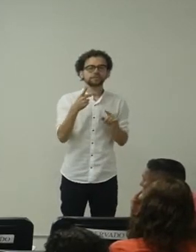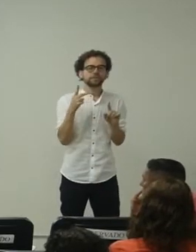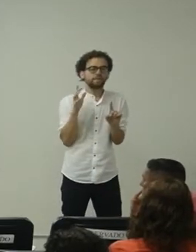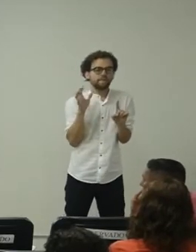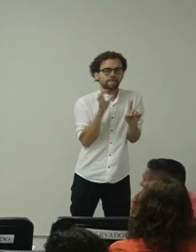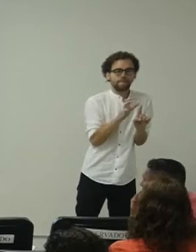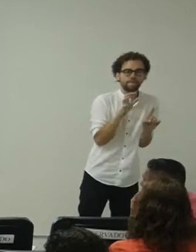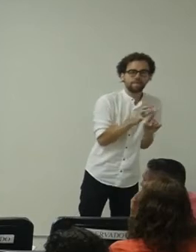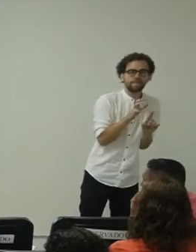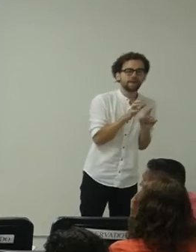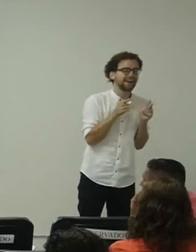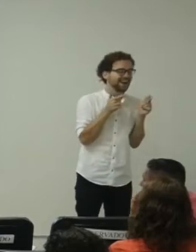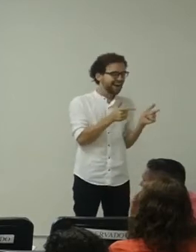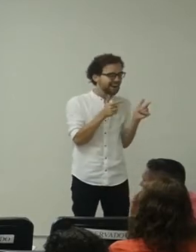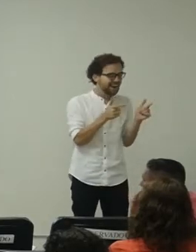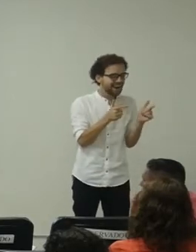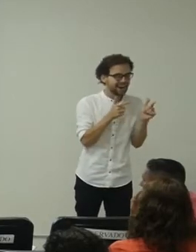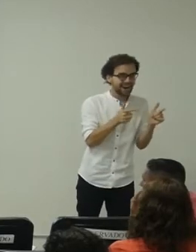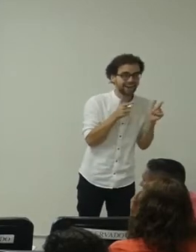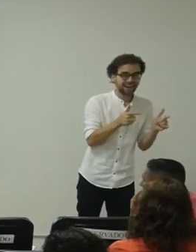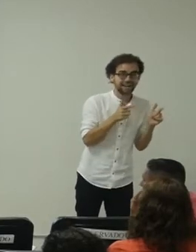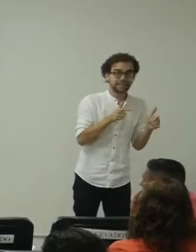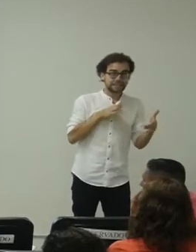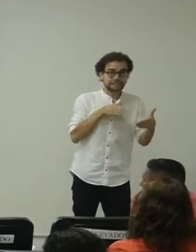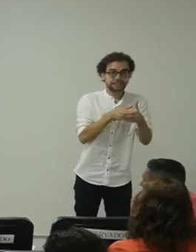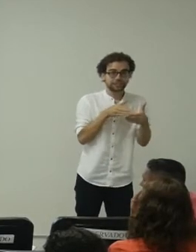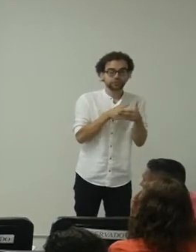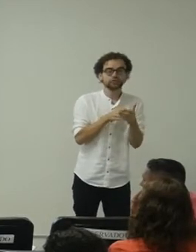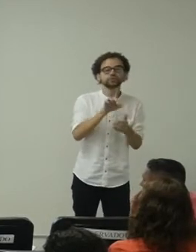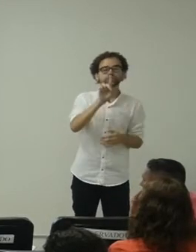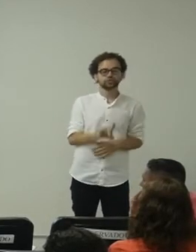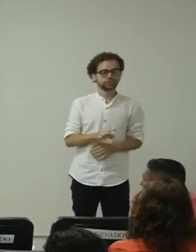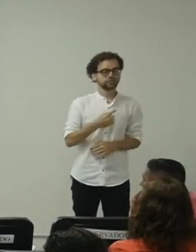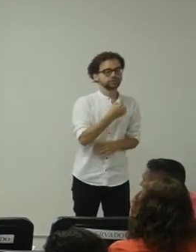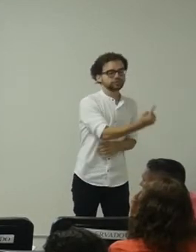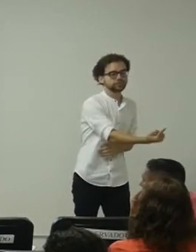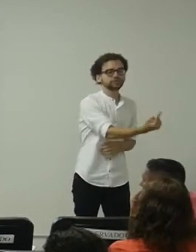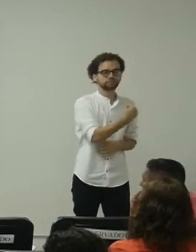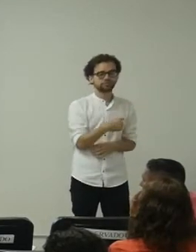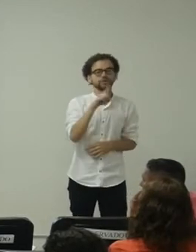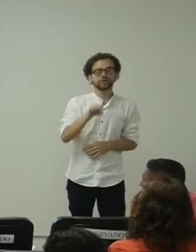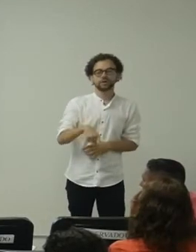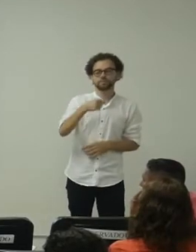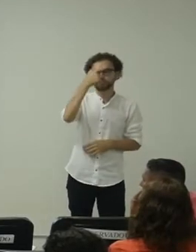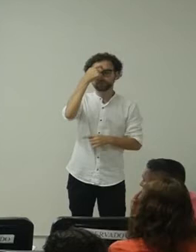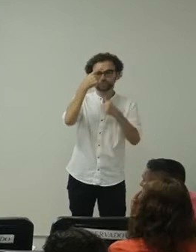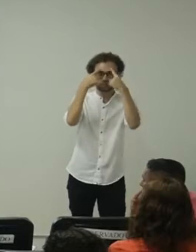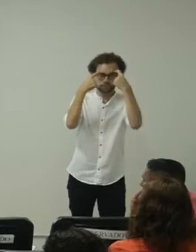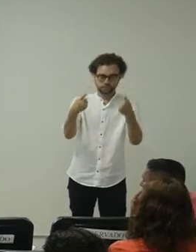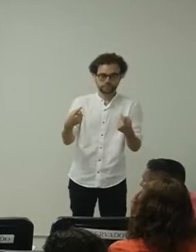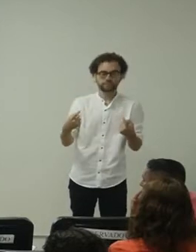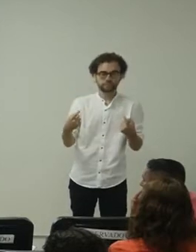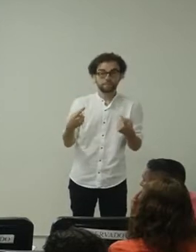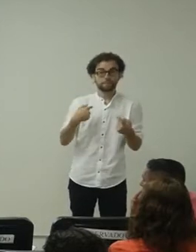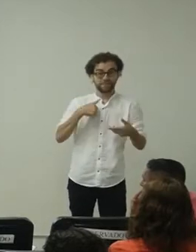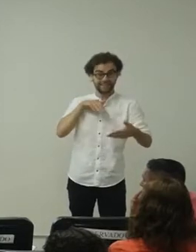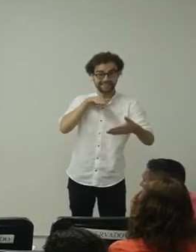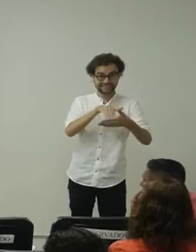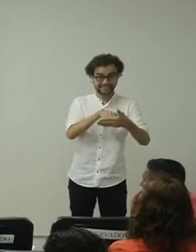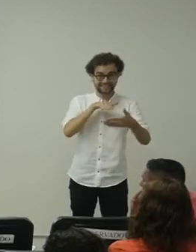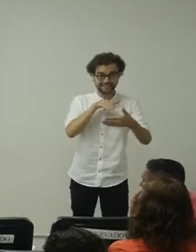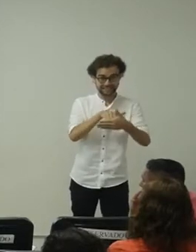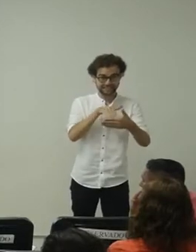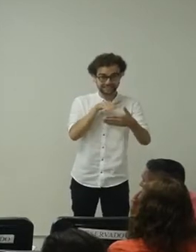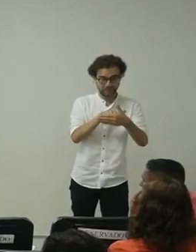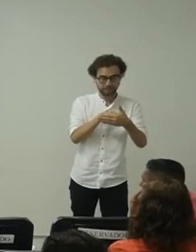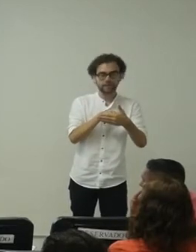ridicularização, limitação do direito e vir. É violência psicológica. E aí, quando eu falo dessa limitação, eu não